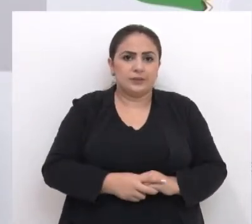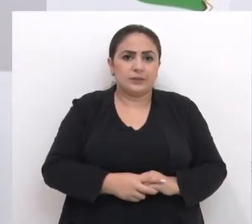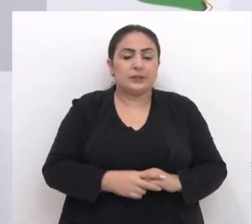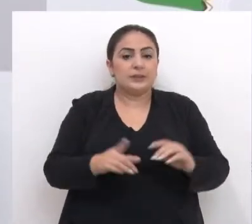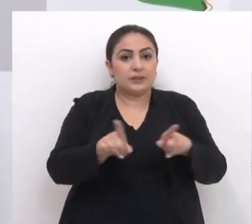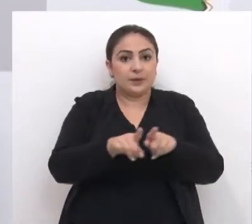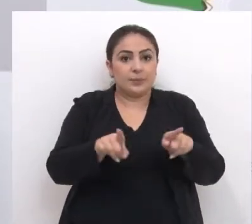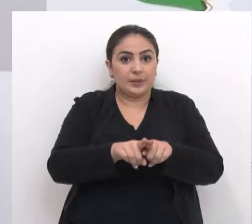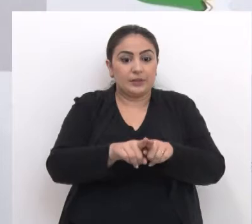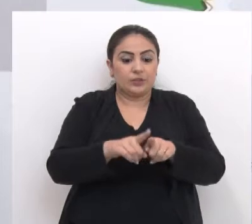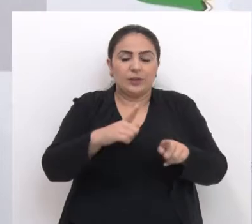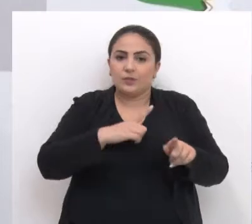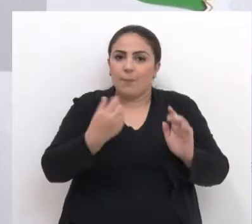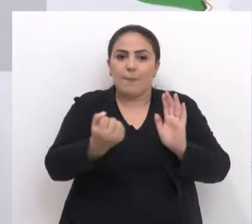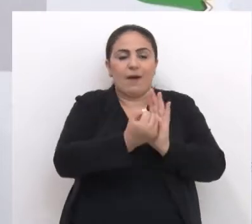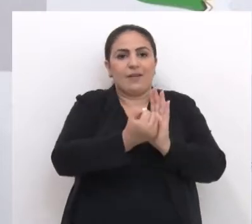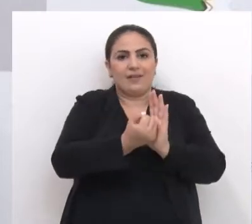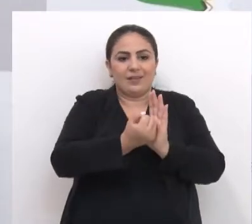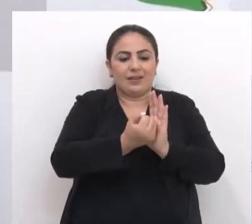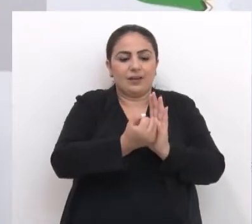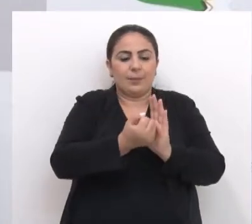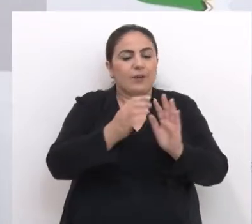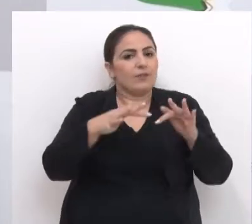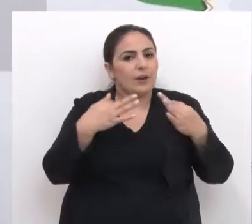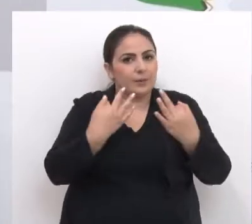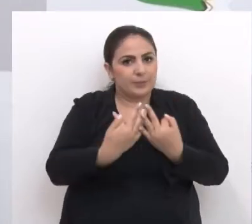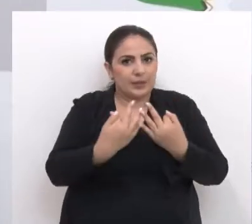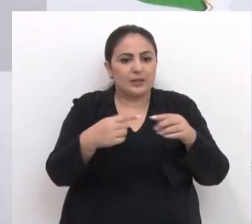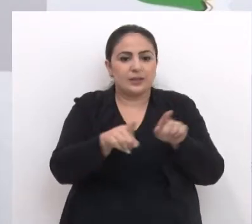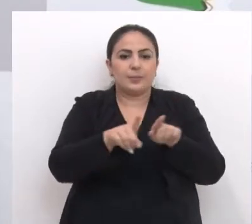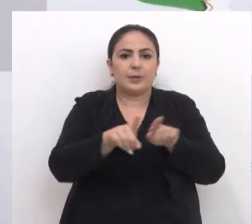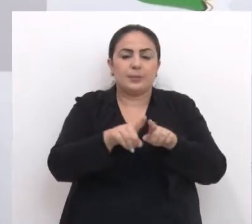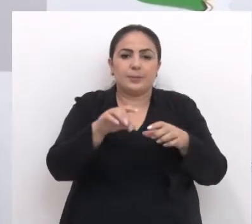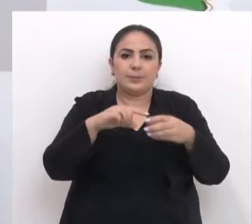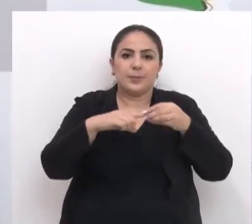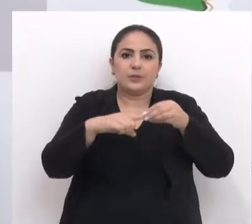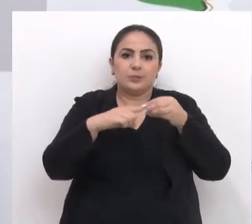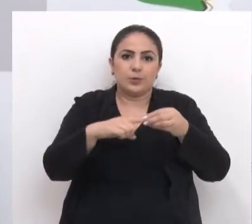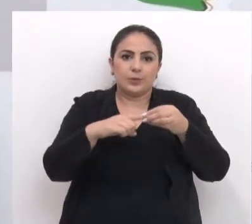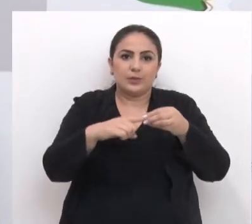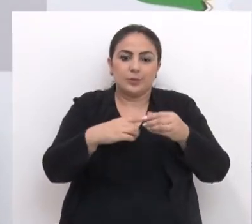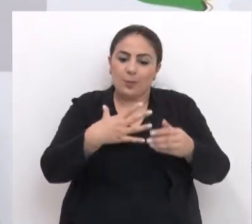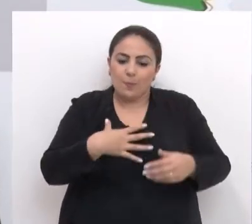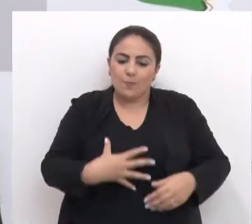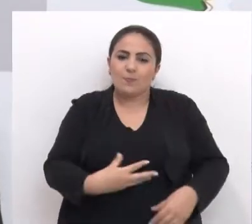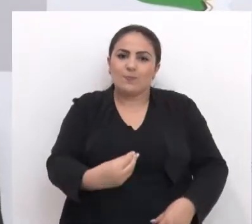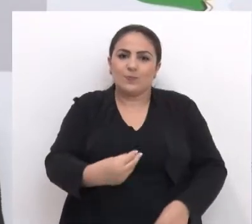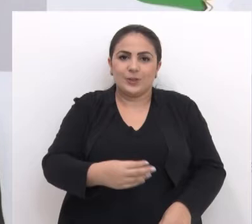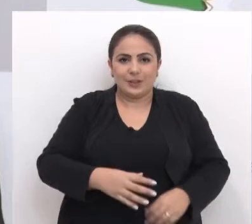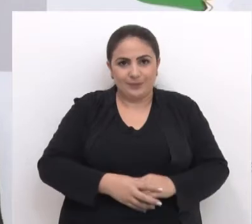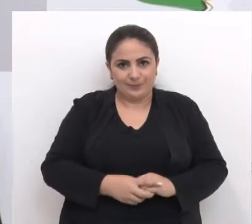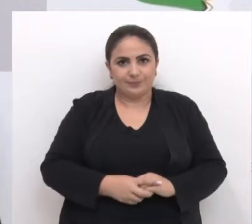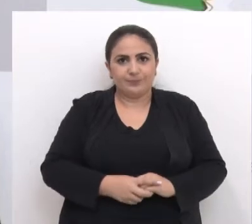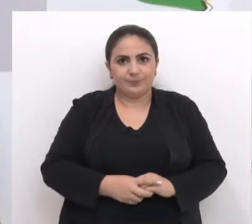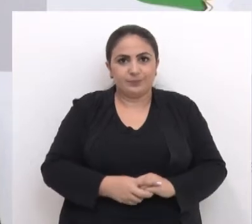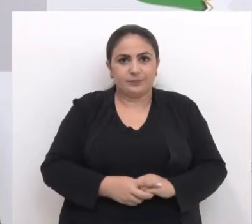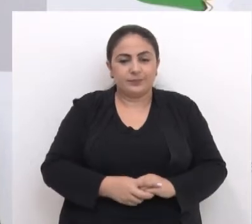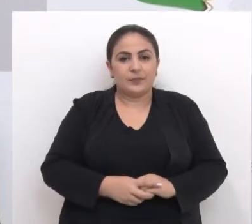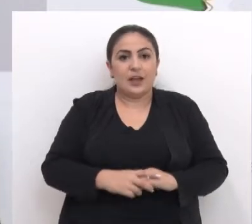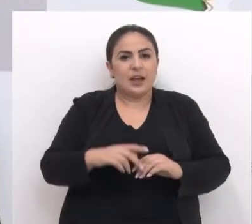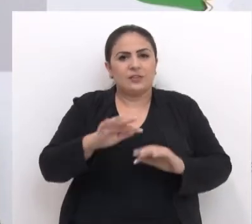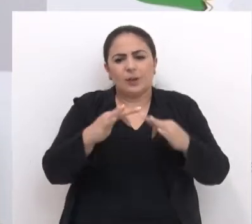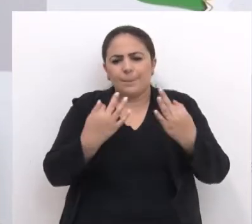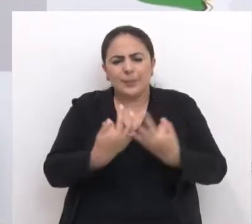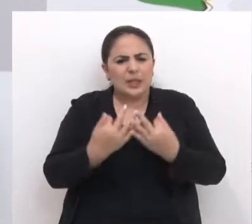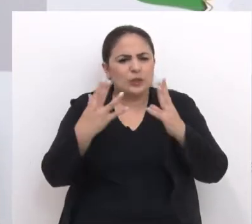E que deixasse um legado para a família e principalmente para os filhos, né? E os parentes,